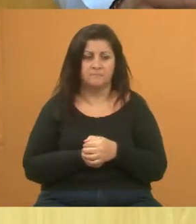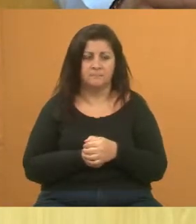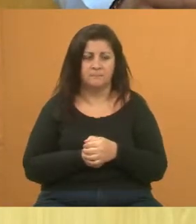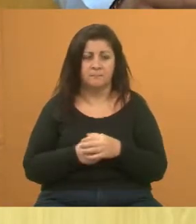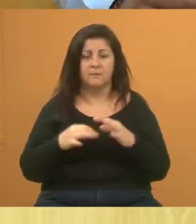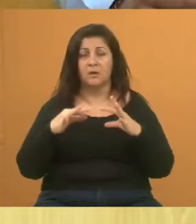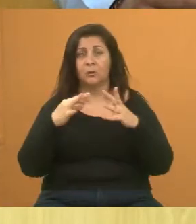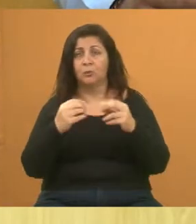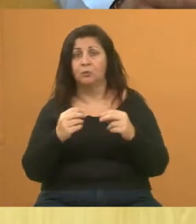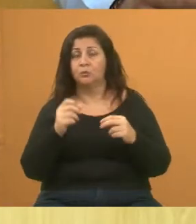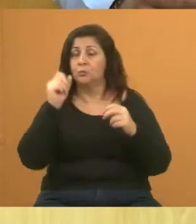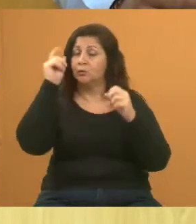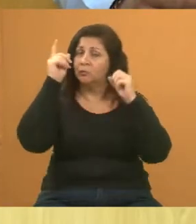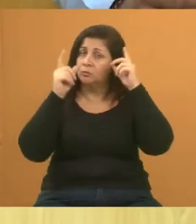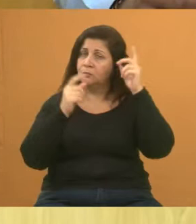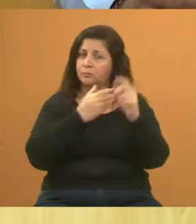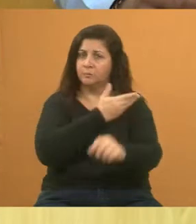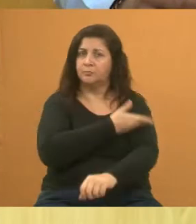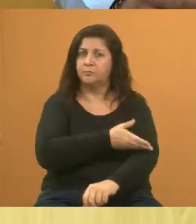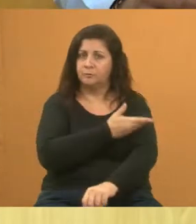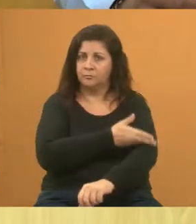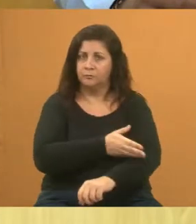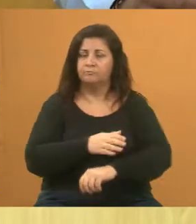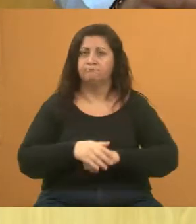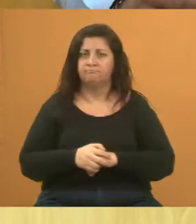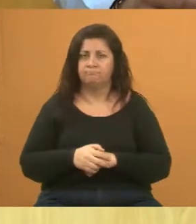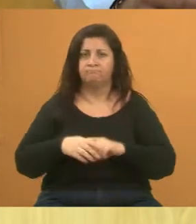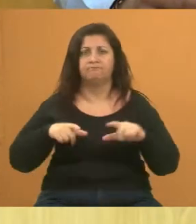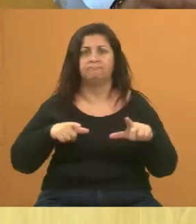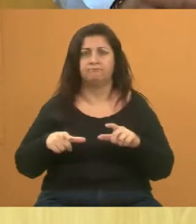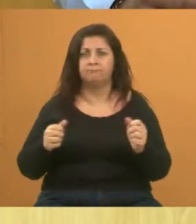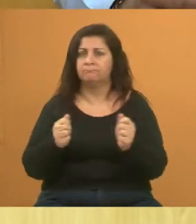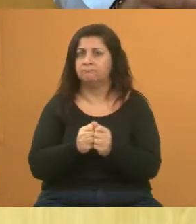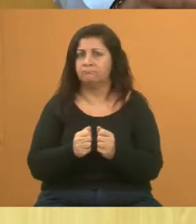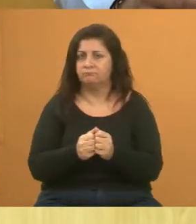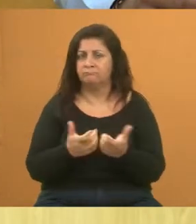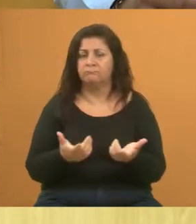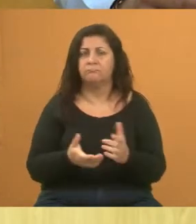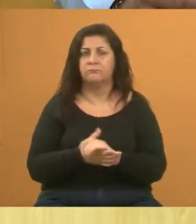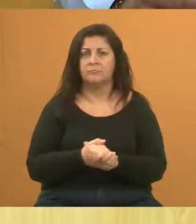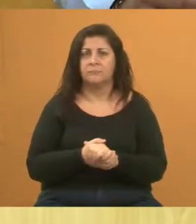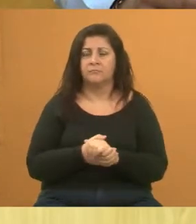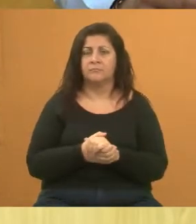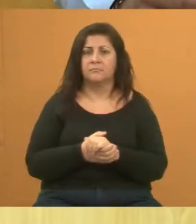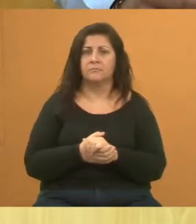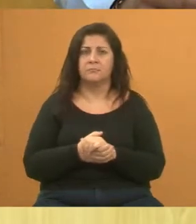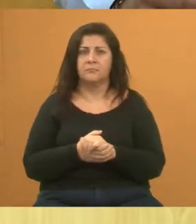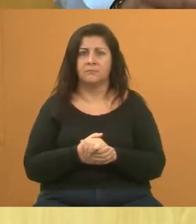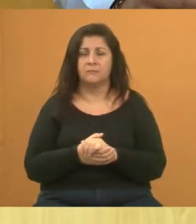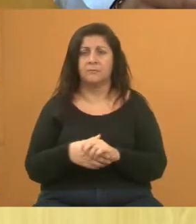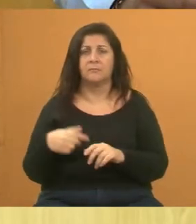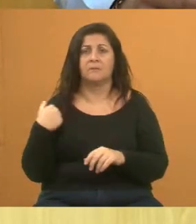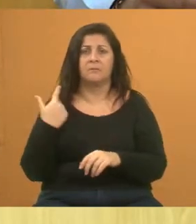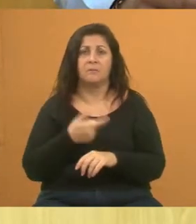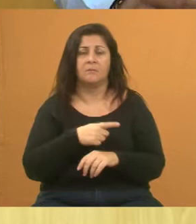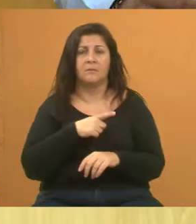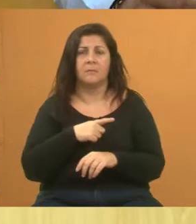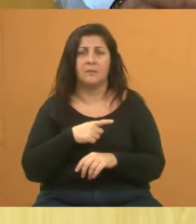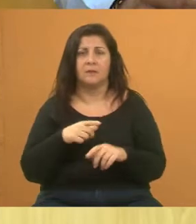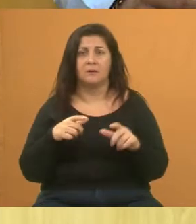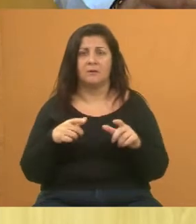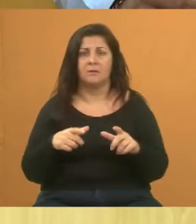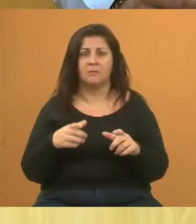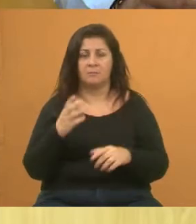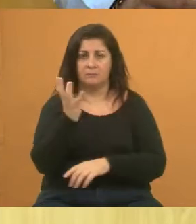tudo cultura, mas é uma cultura e um trabalho conjunto para que possamos ter o nosso ambiente melhor.